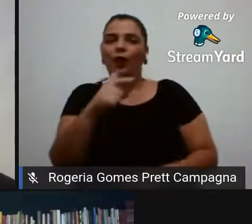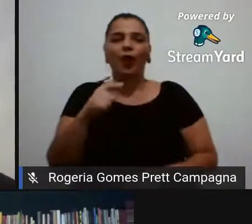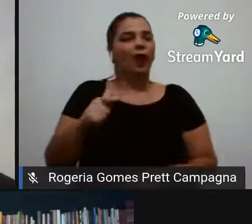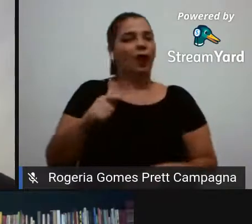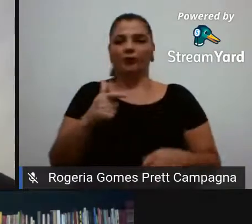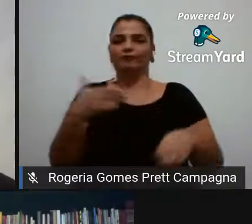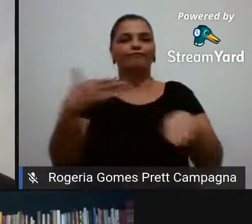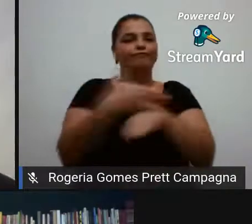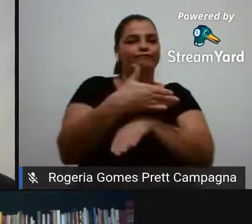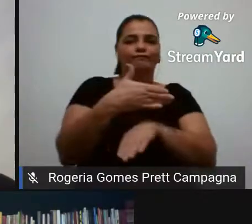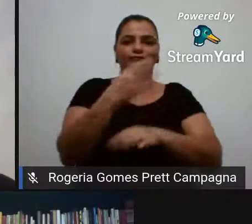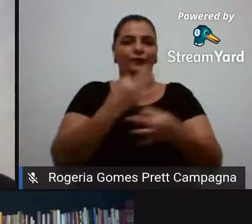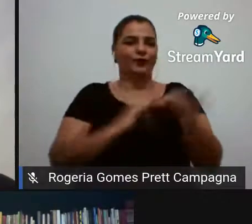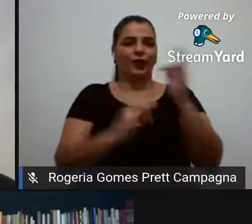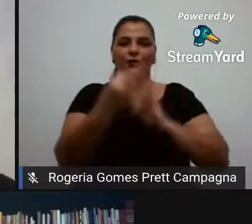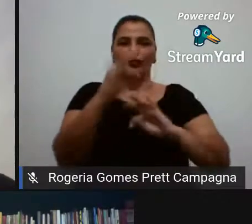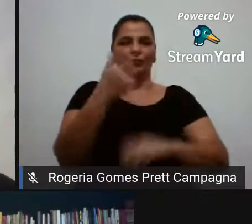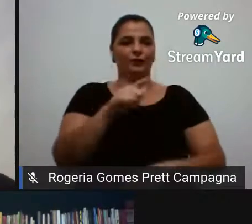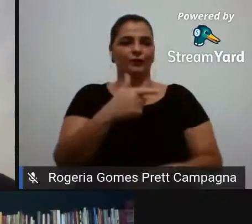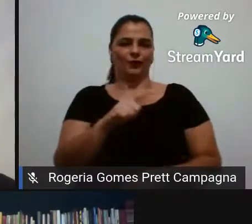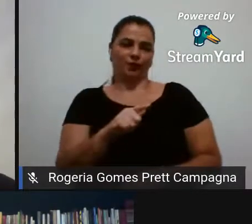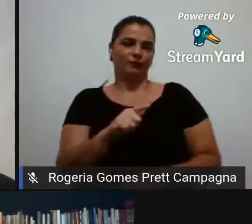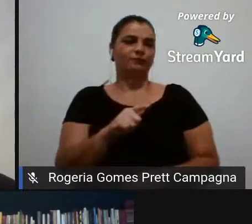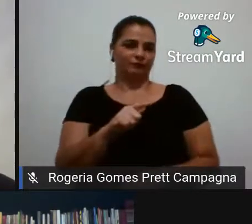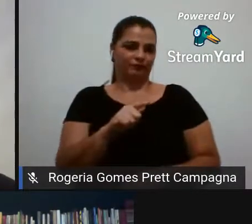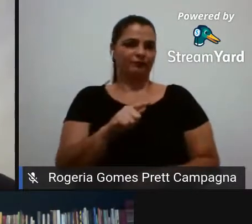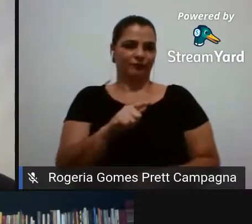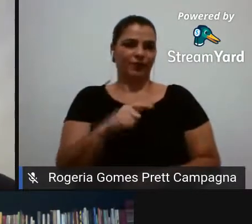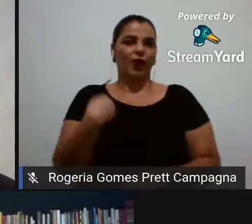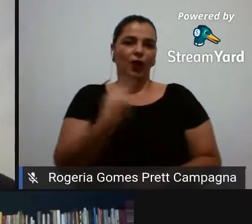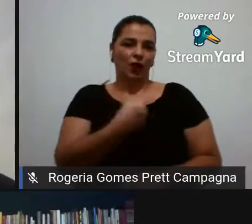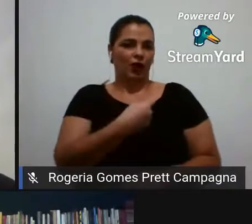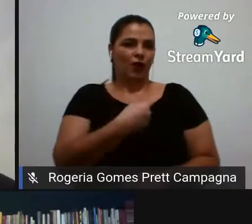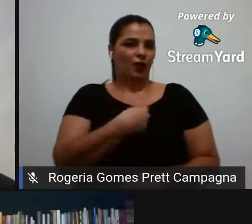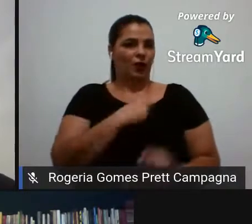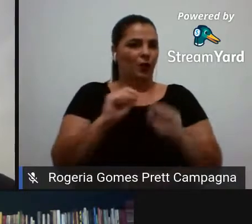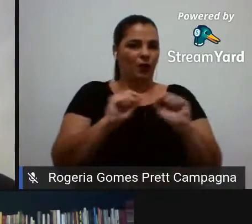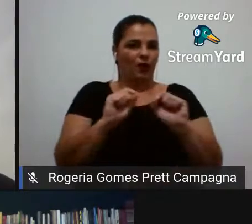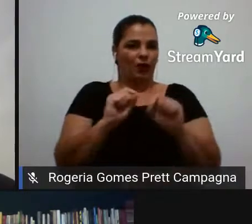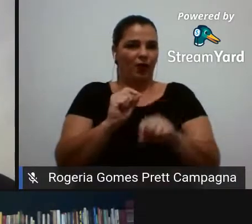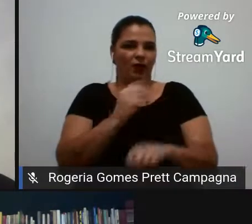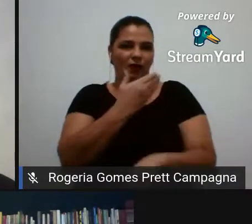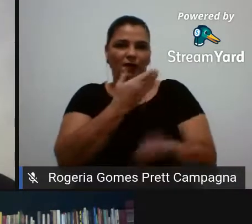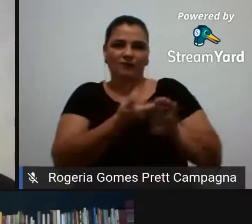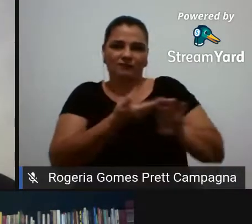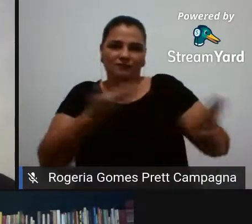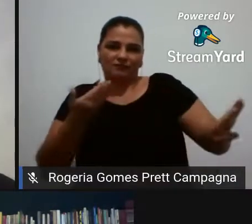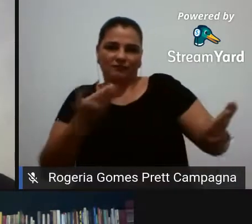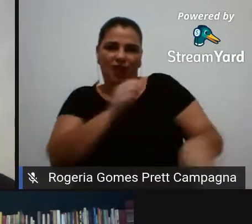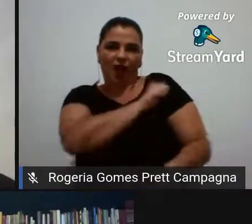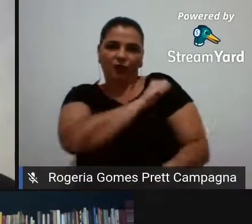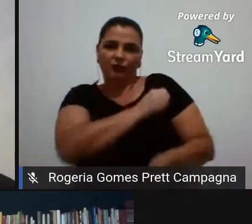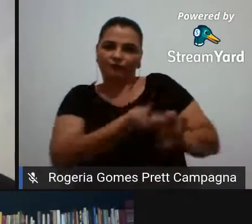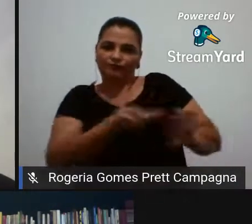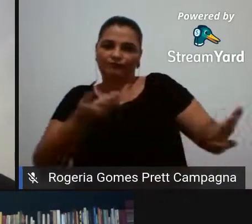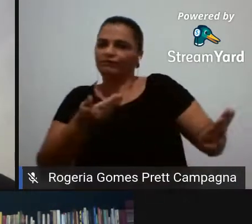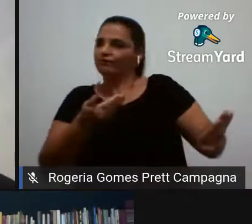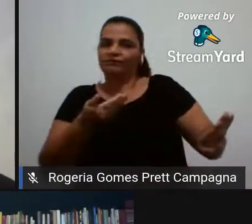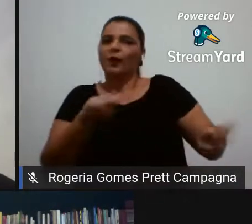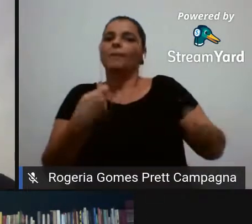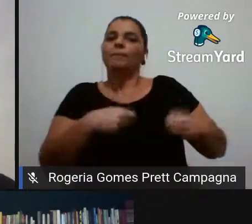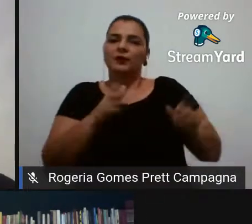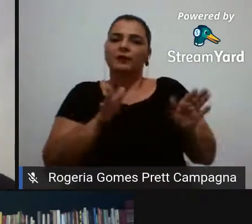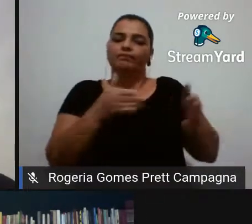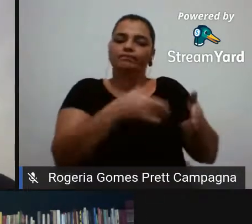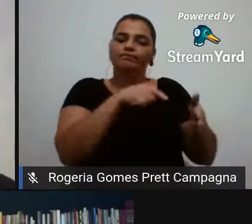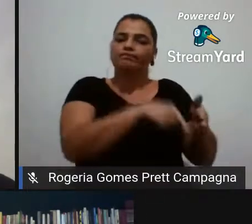acesso à tecnologia. E, nesse sentido, nós, para não excluirmos este grupo de alunos, precisamos pensar em